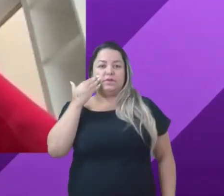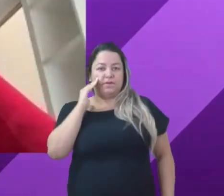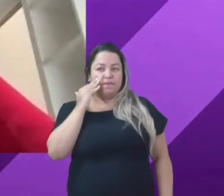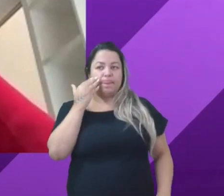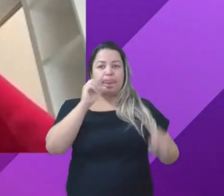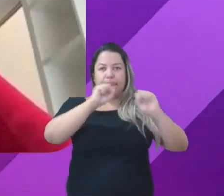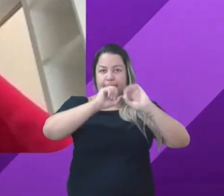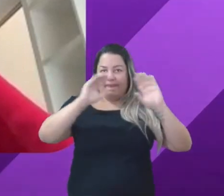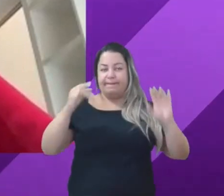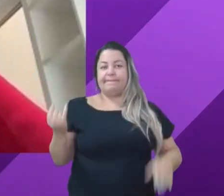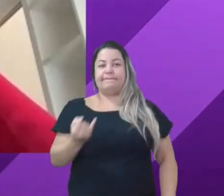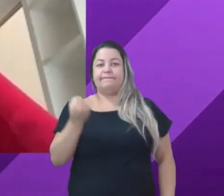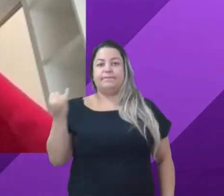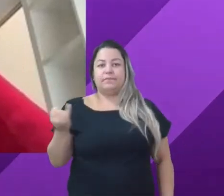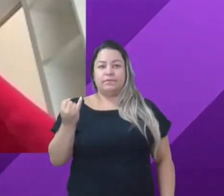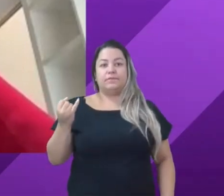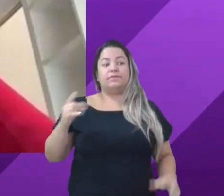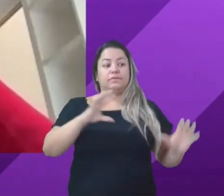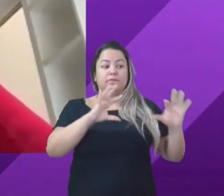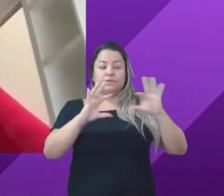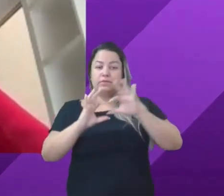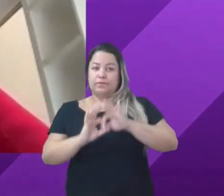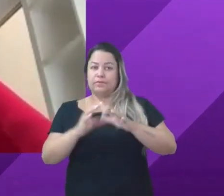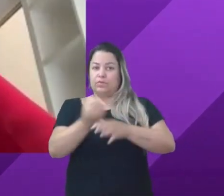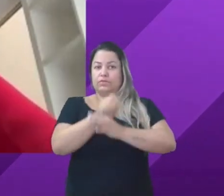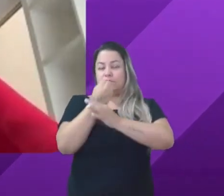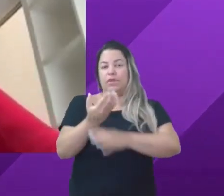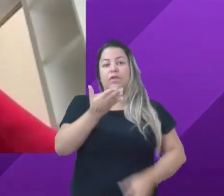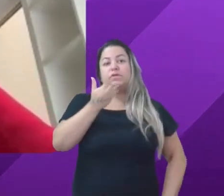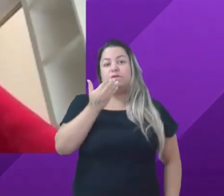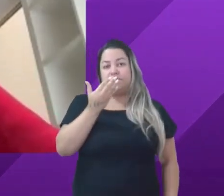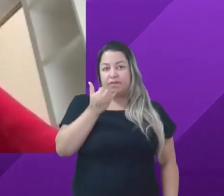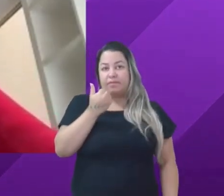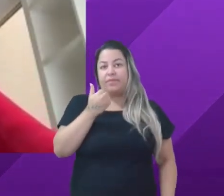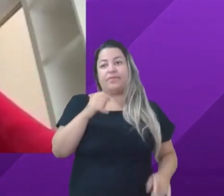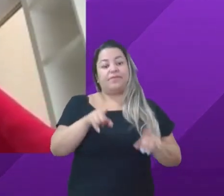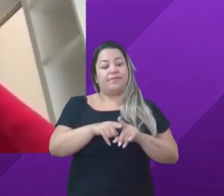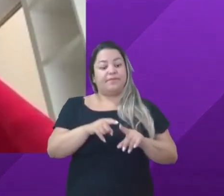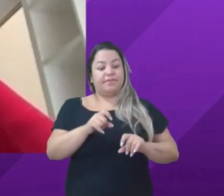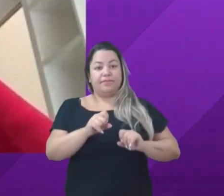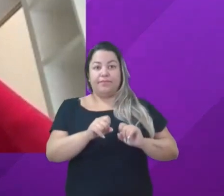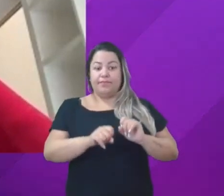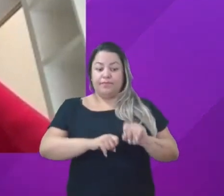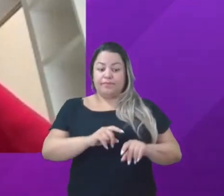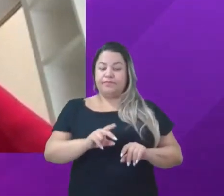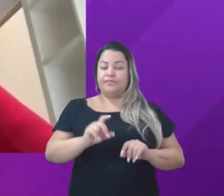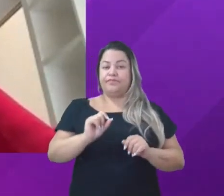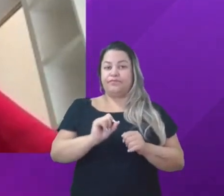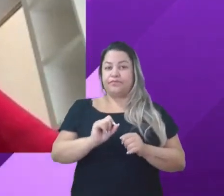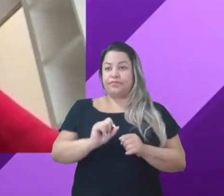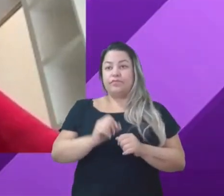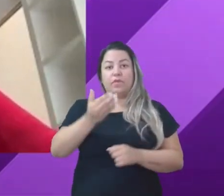entender, né, a importância dela no contexto da segurança alimentar, né? A produção dos alimentos,